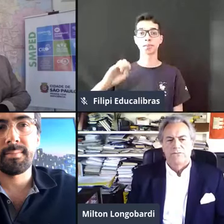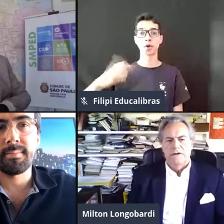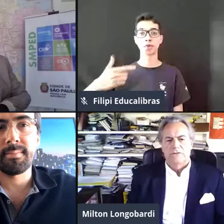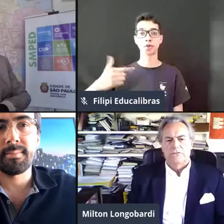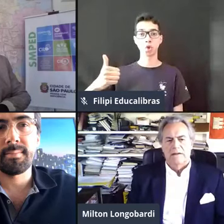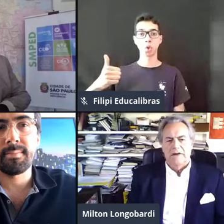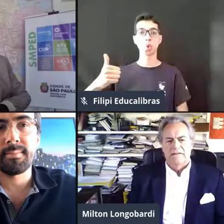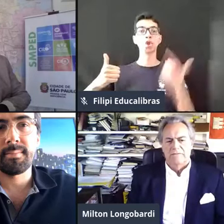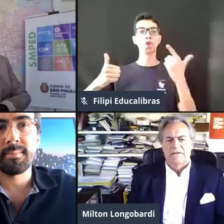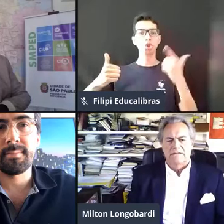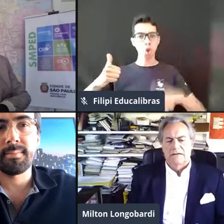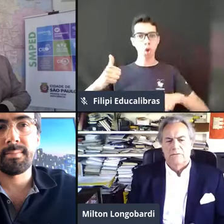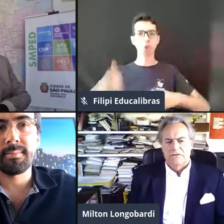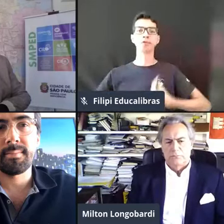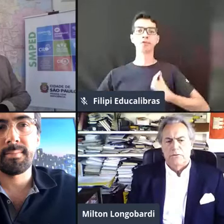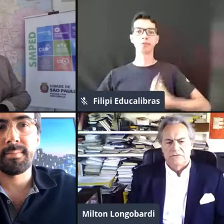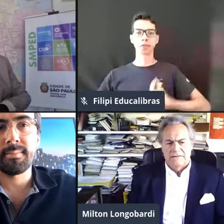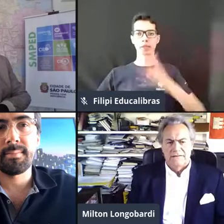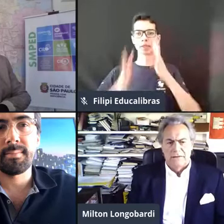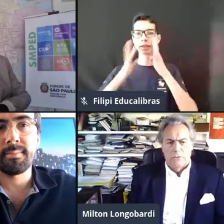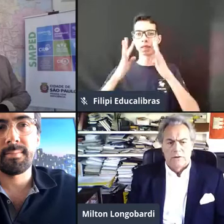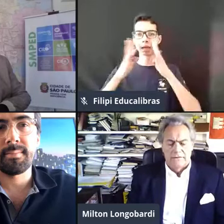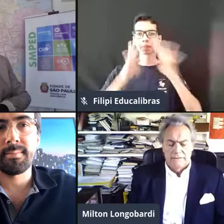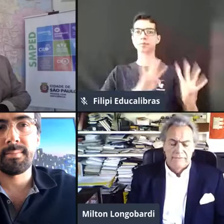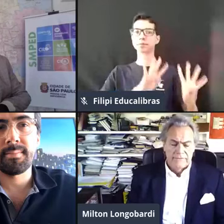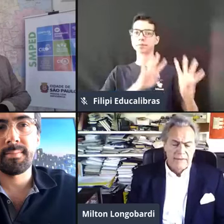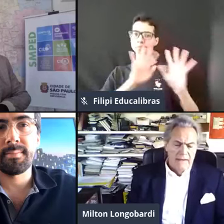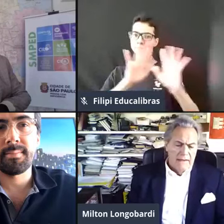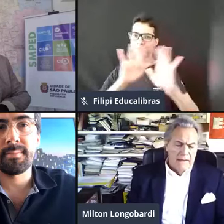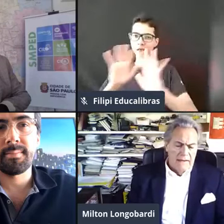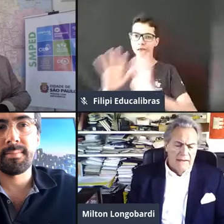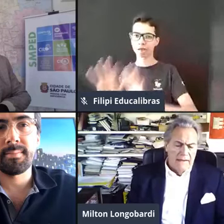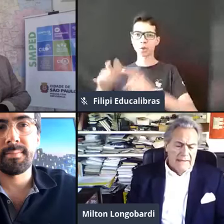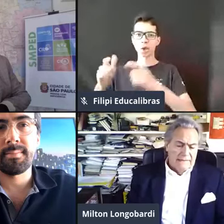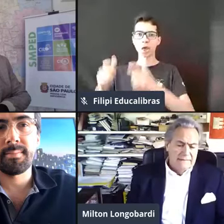como foi feito os demais eventos lá no Expo Center Norte.